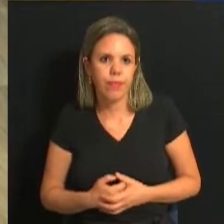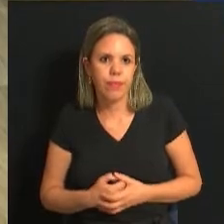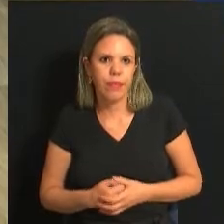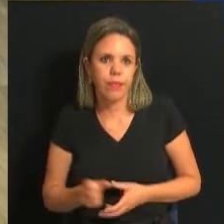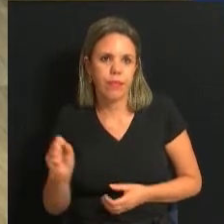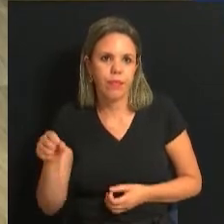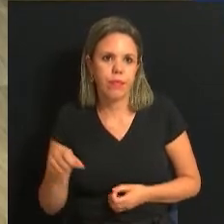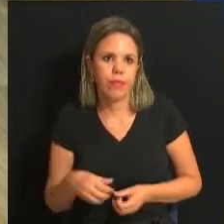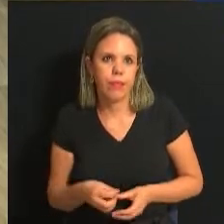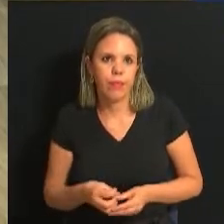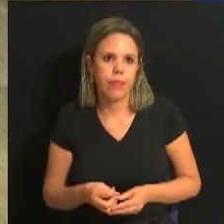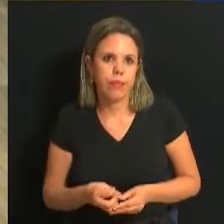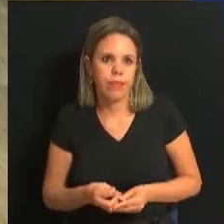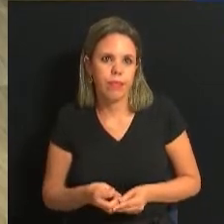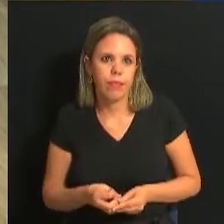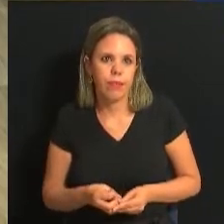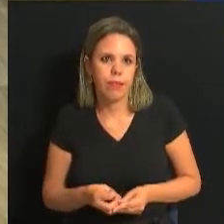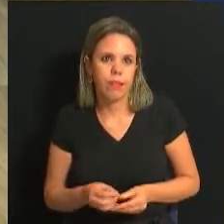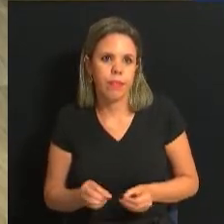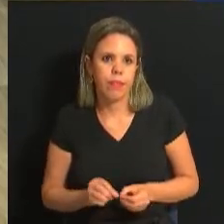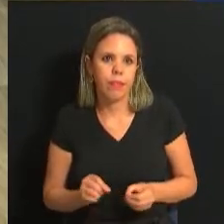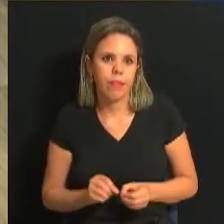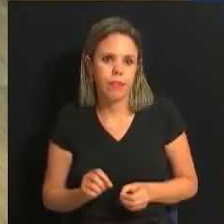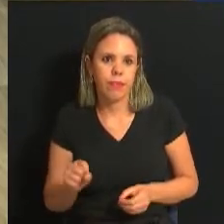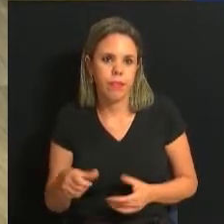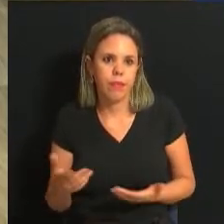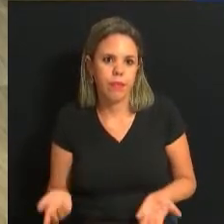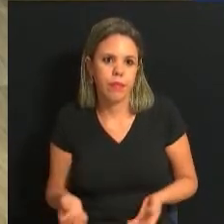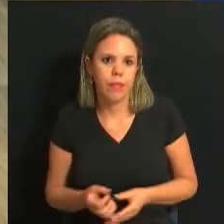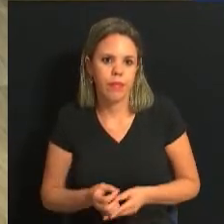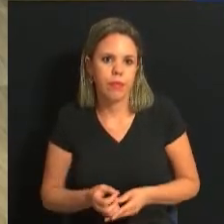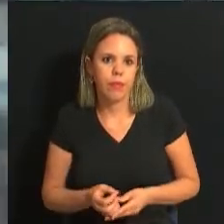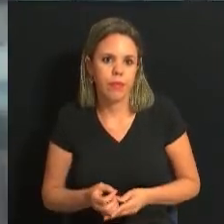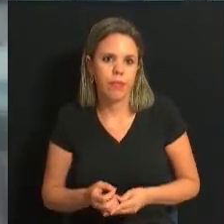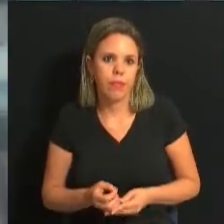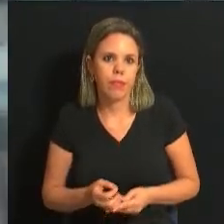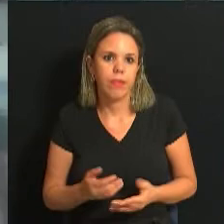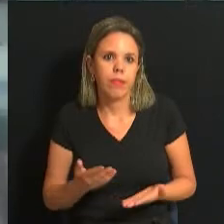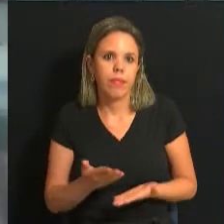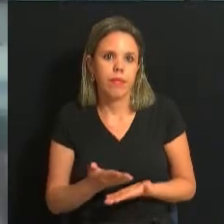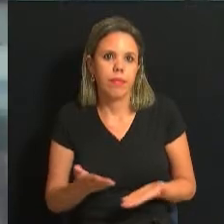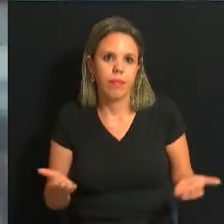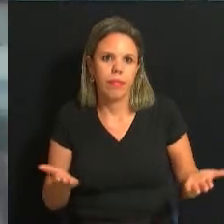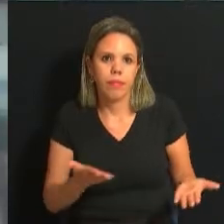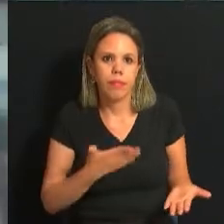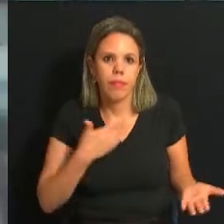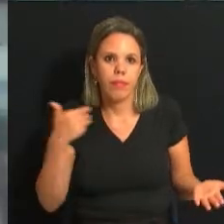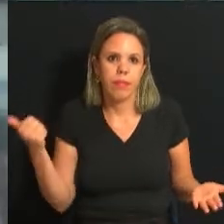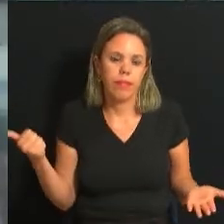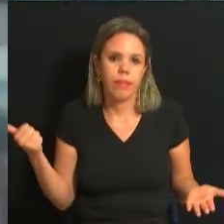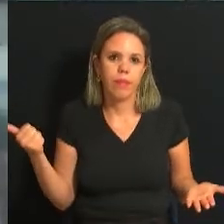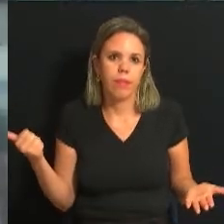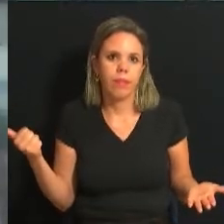Sim, elas fazem essa busca porque o caminho para você melhorar esse nível de